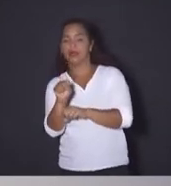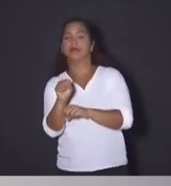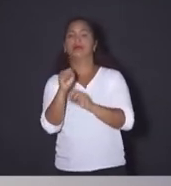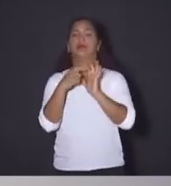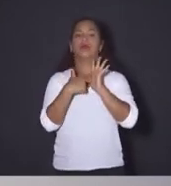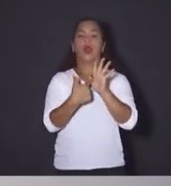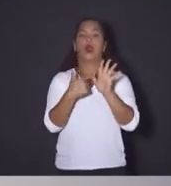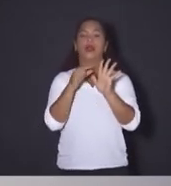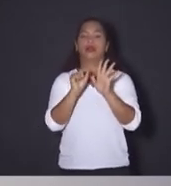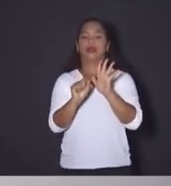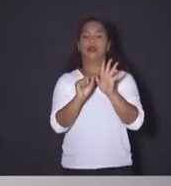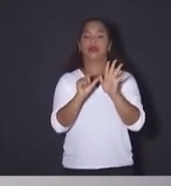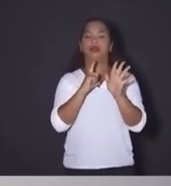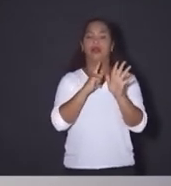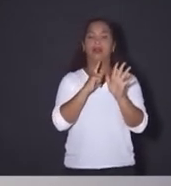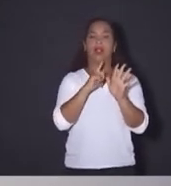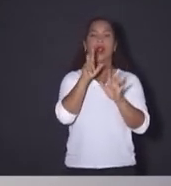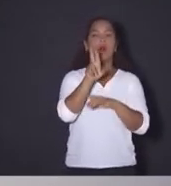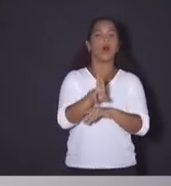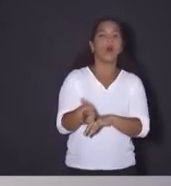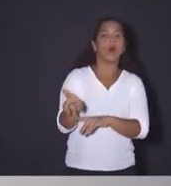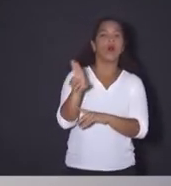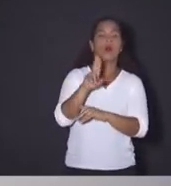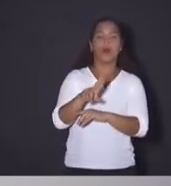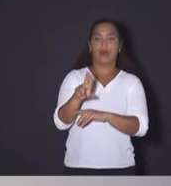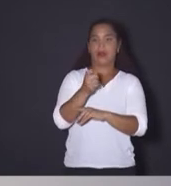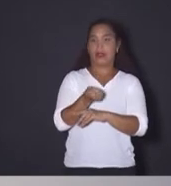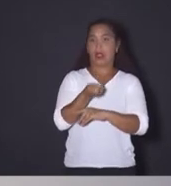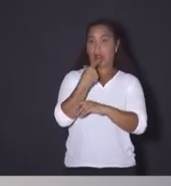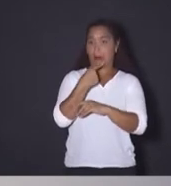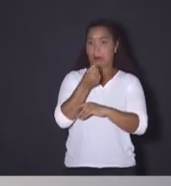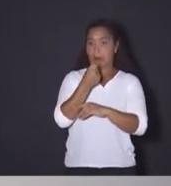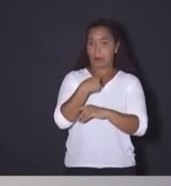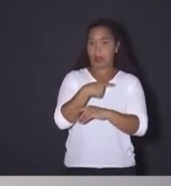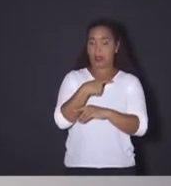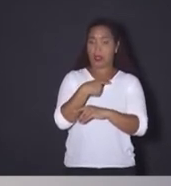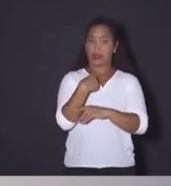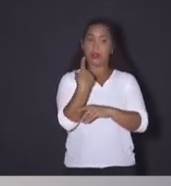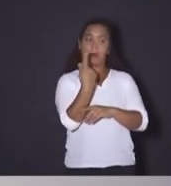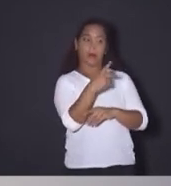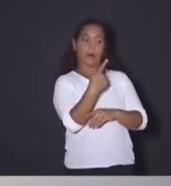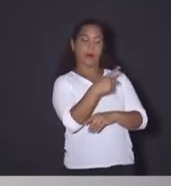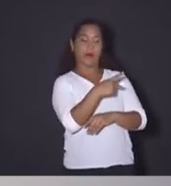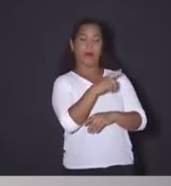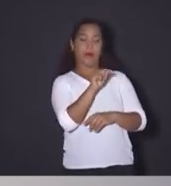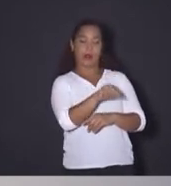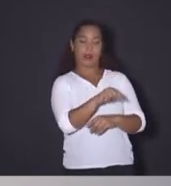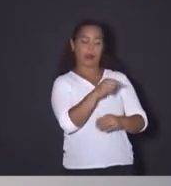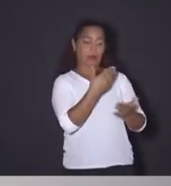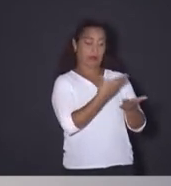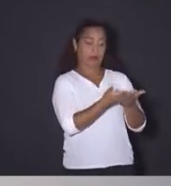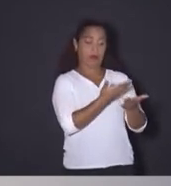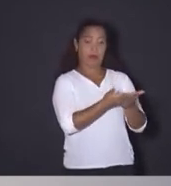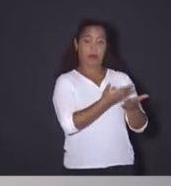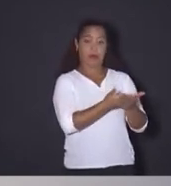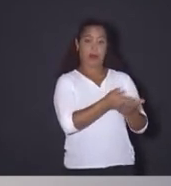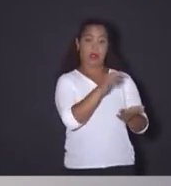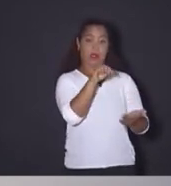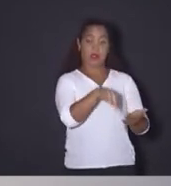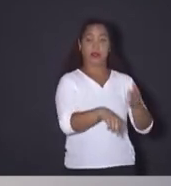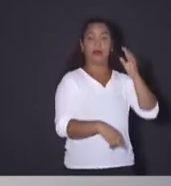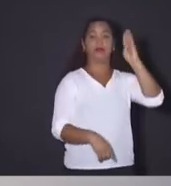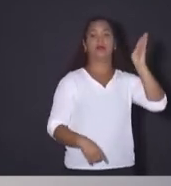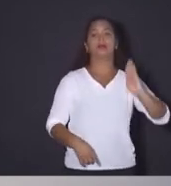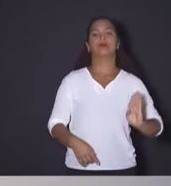de 1 dos usuários uma festa' mina que tem sido prescrita para estudantes no brasil e isso vai